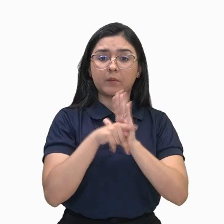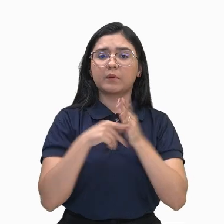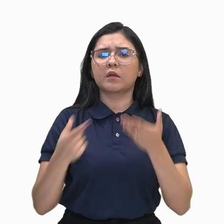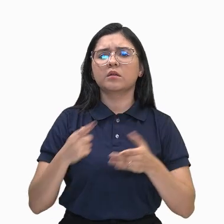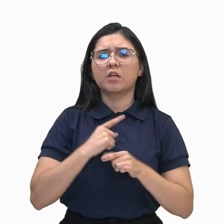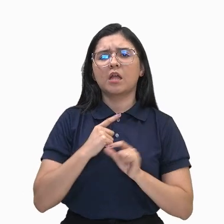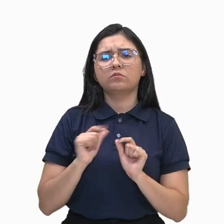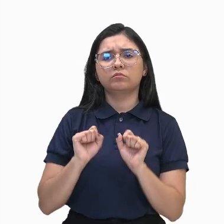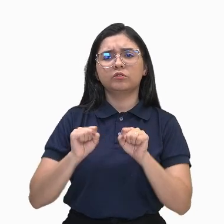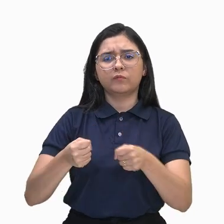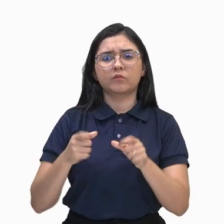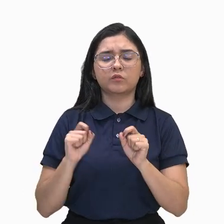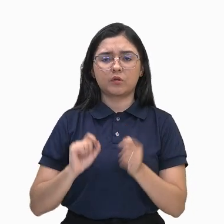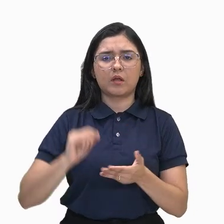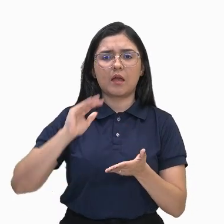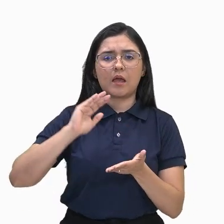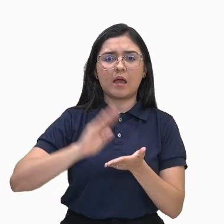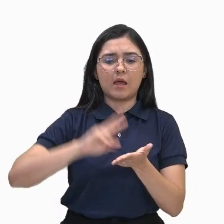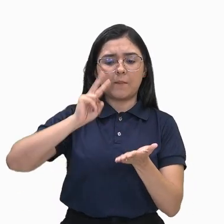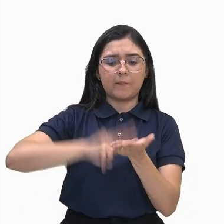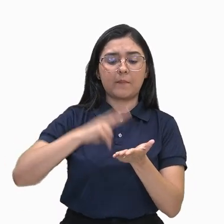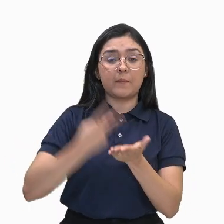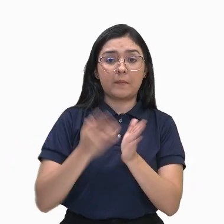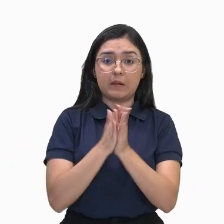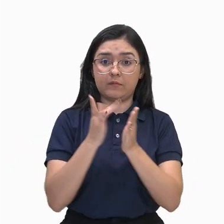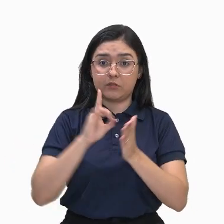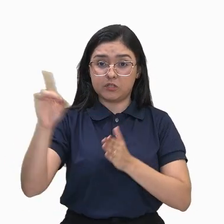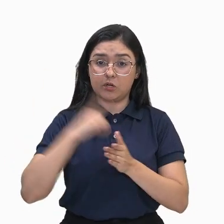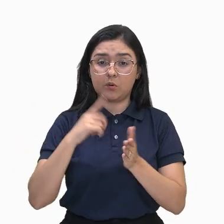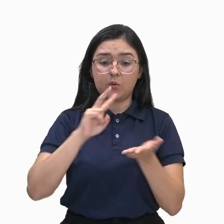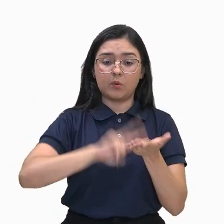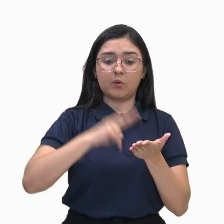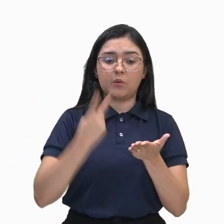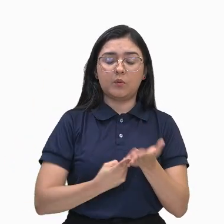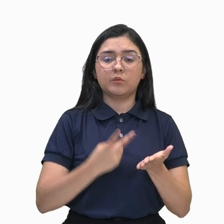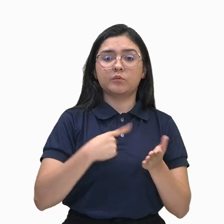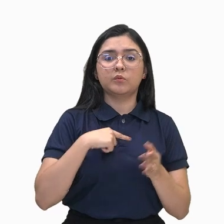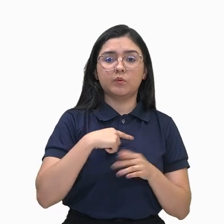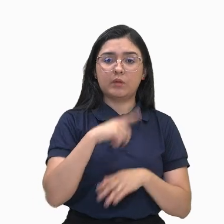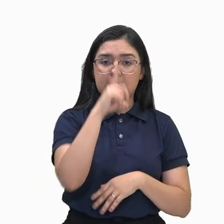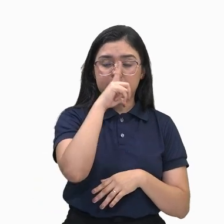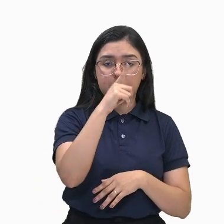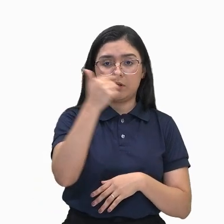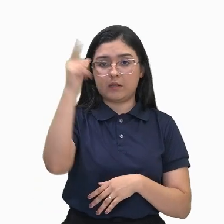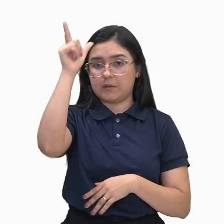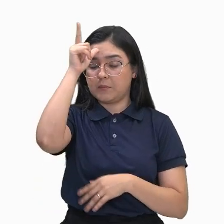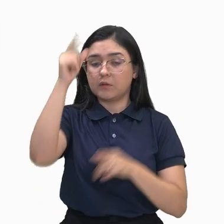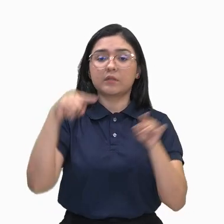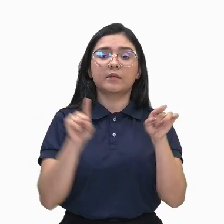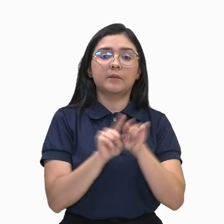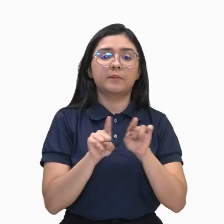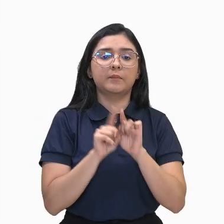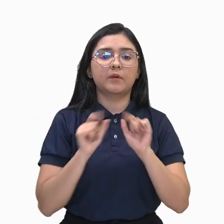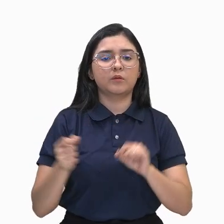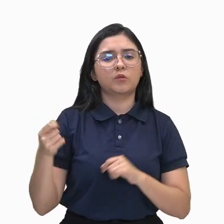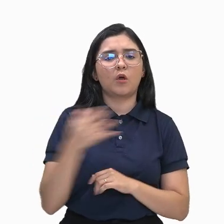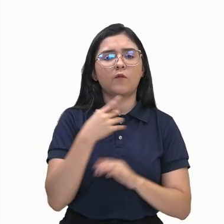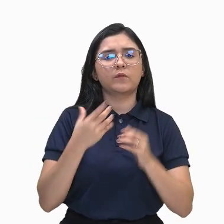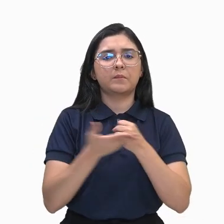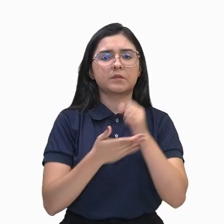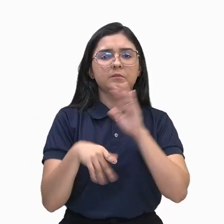tradução da Bíblia do latim para o alemão e a desenvolver os princípios da nova religião, que viria a ser ali